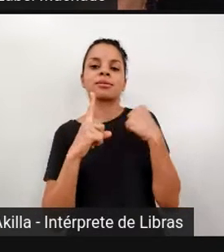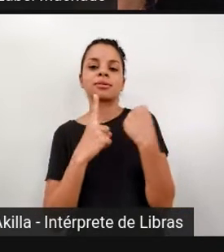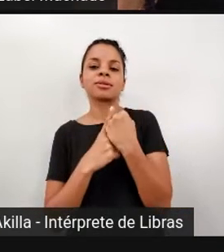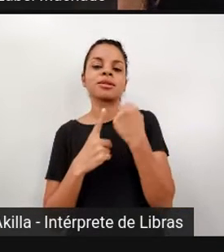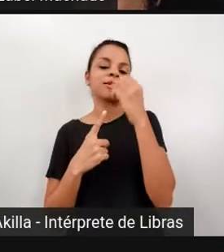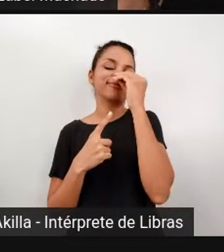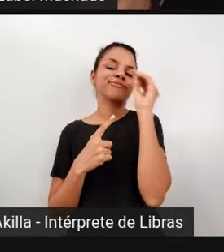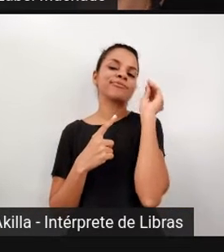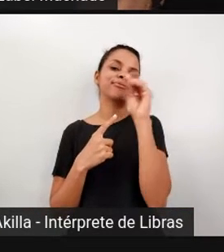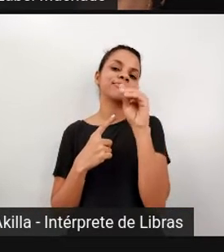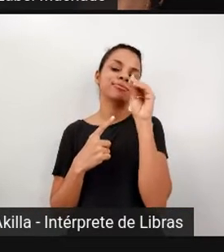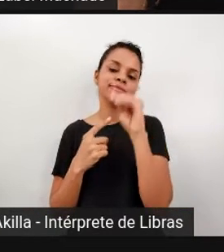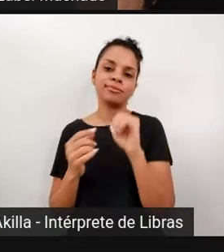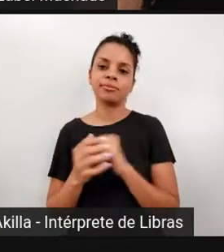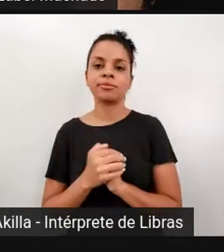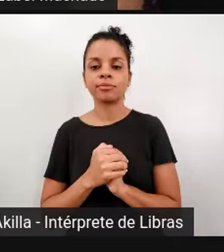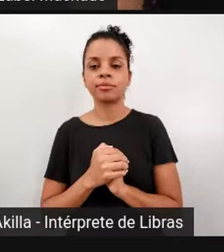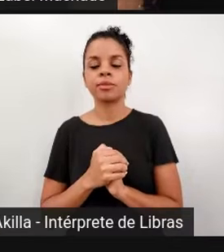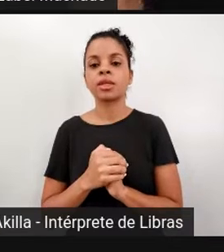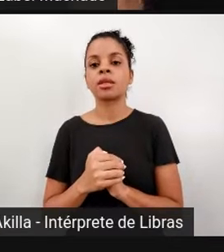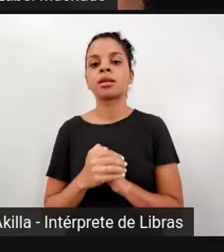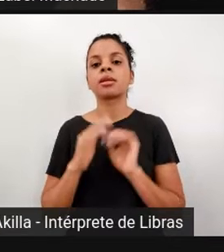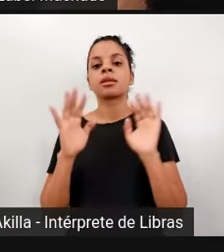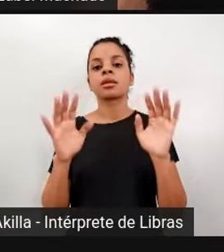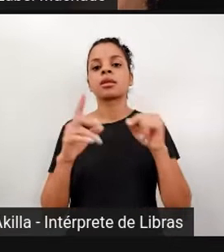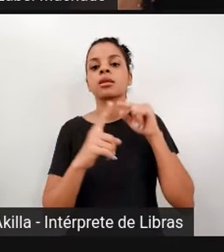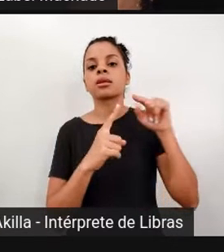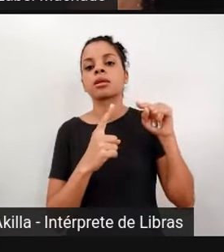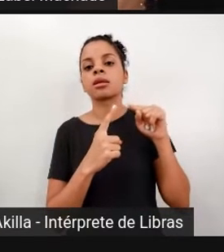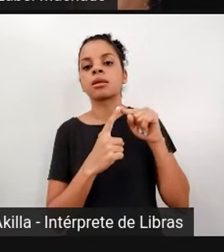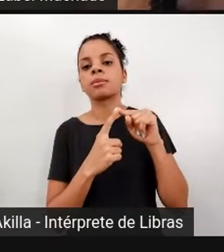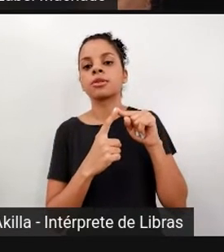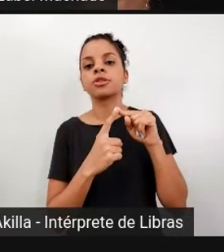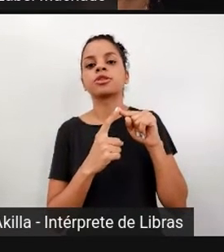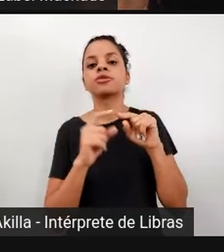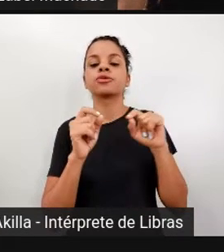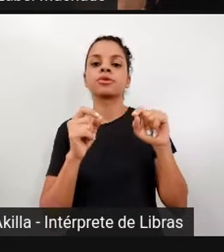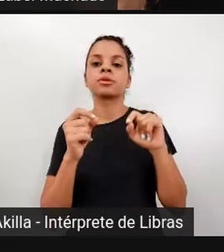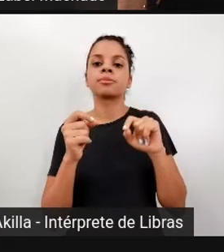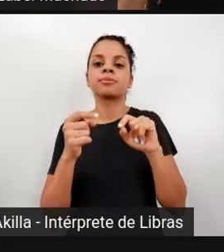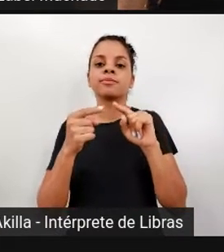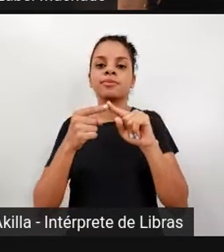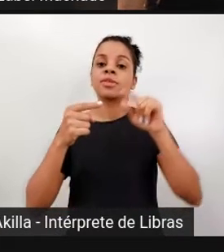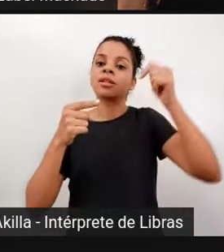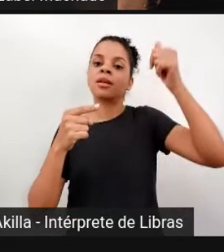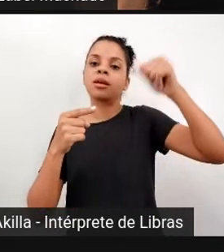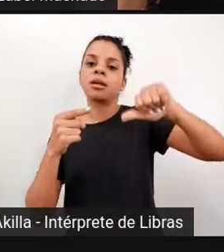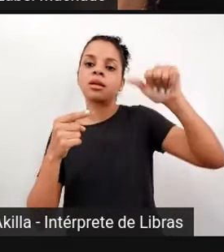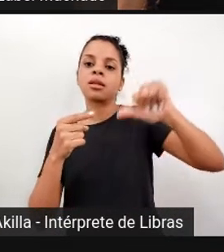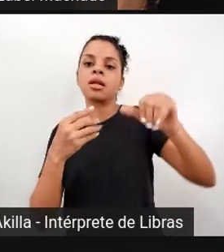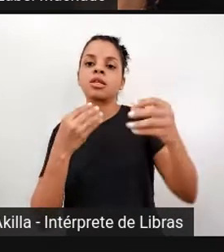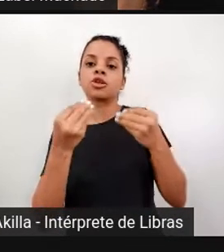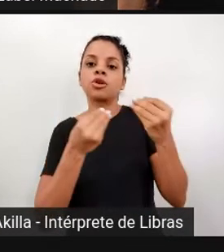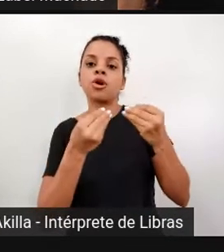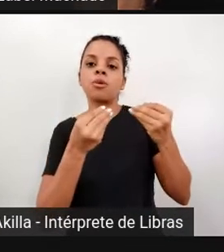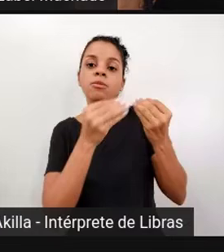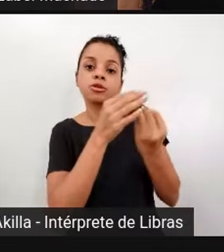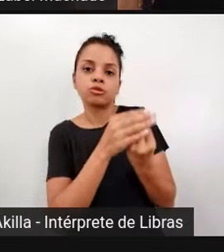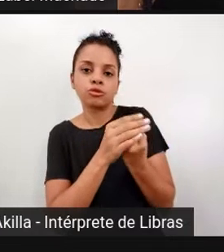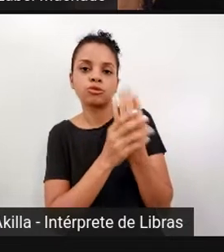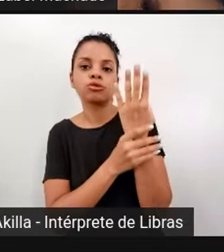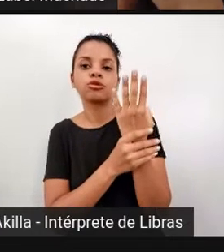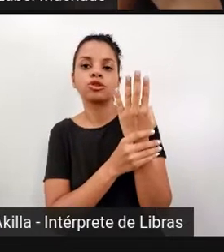nossa pesquisa ela vai ter como objetivo verificar e analisar como foi a implantação dos serviços de checagem